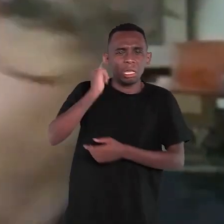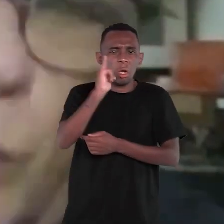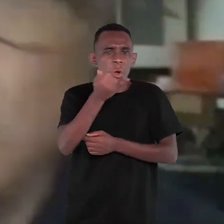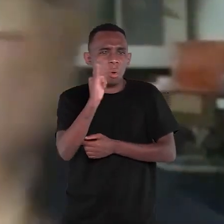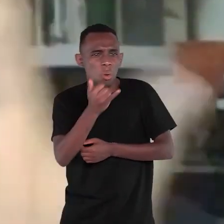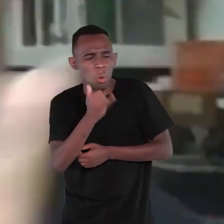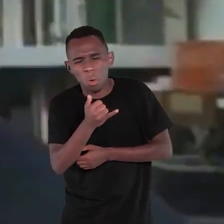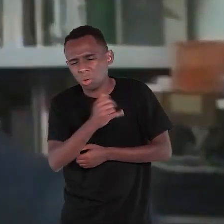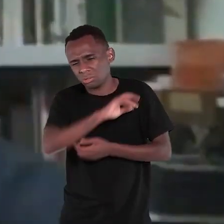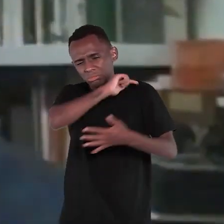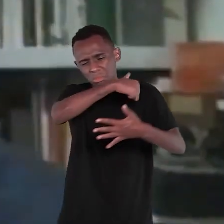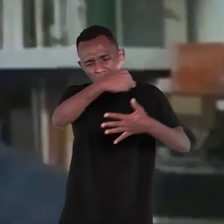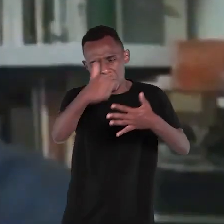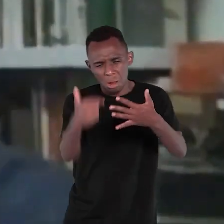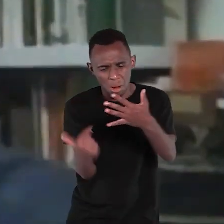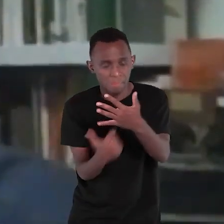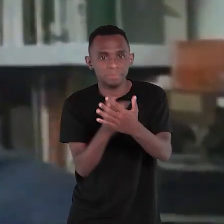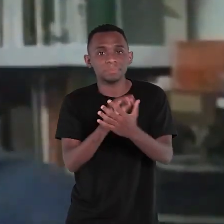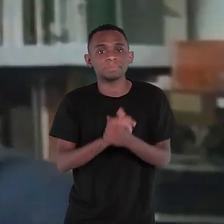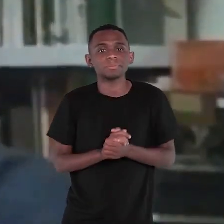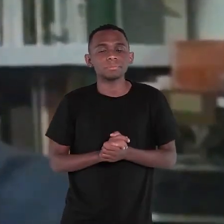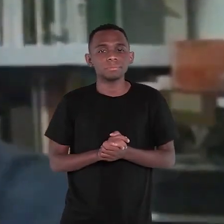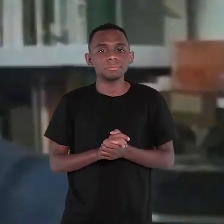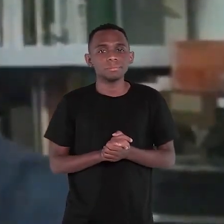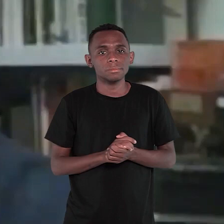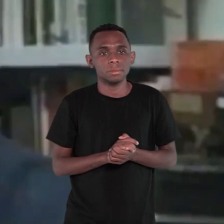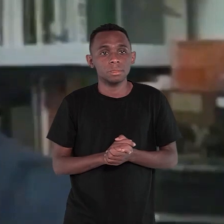poesia, conto, e por aí vai, né?